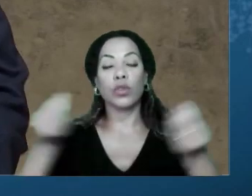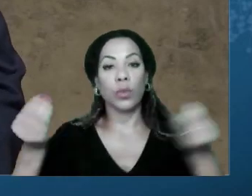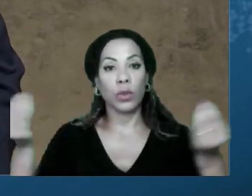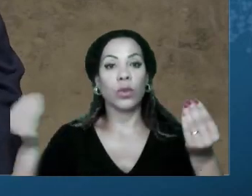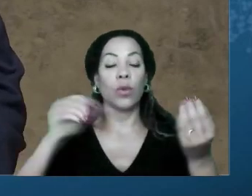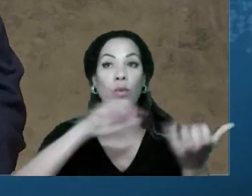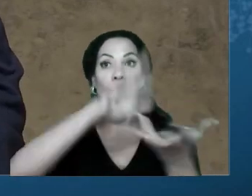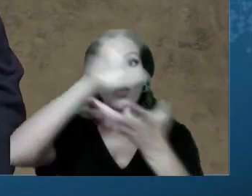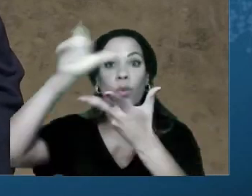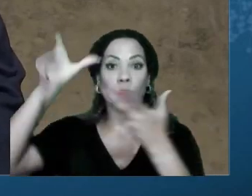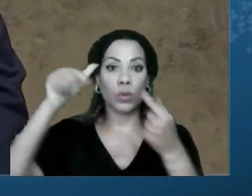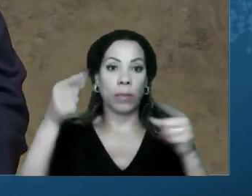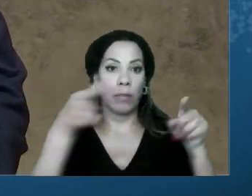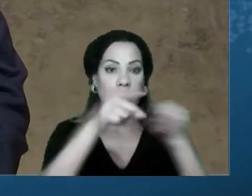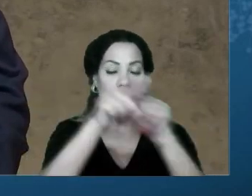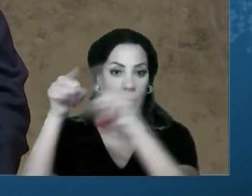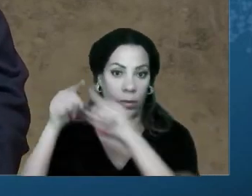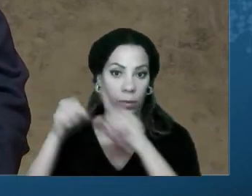do mundo.